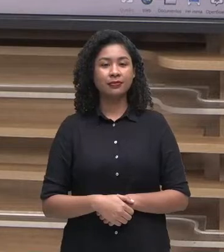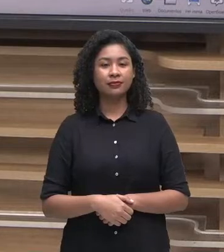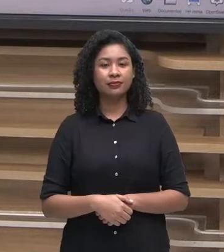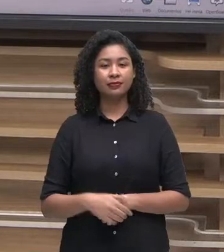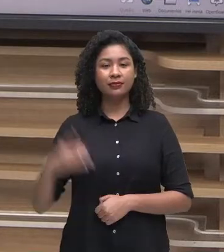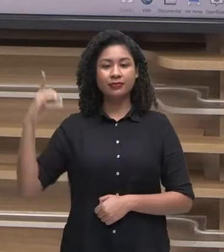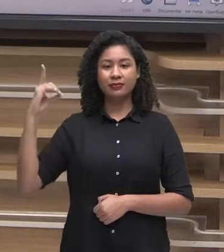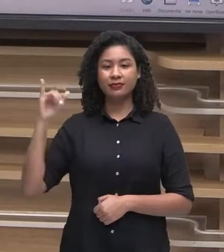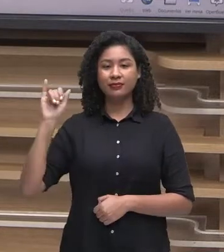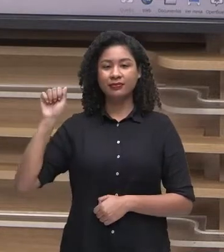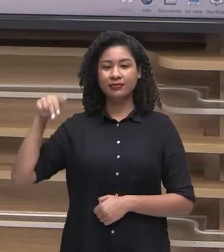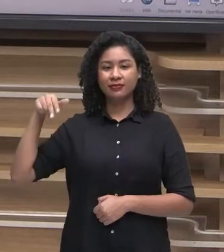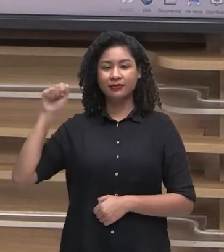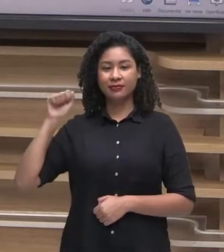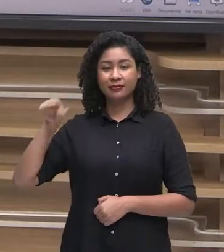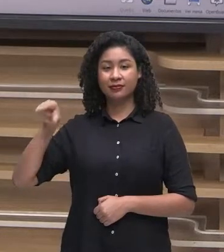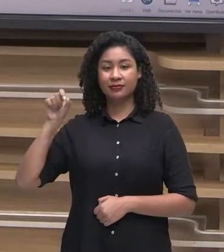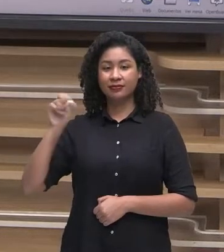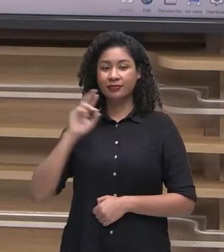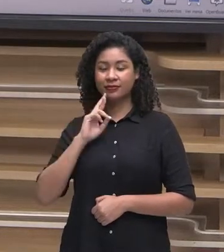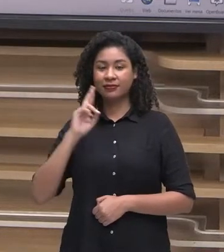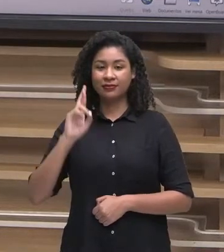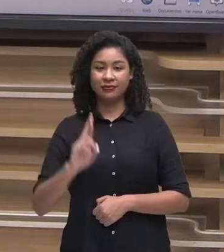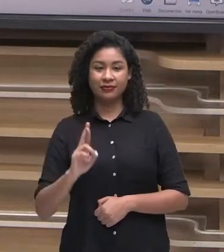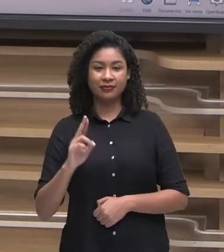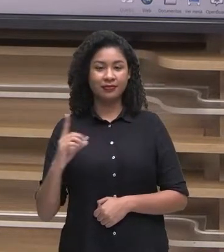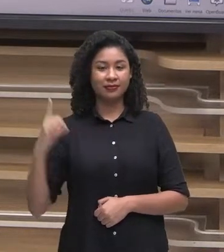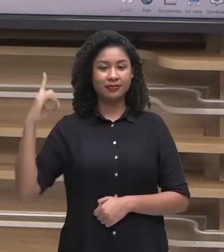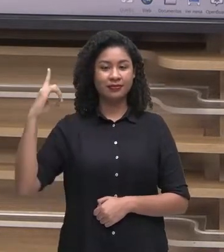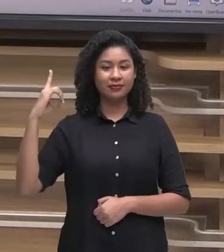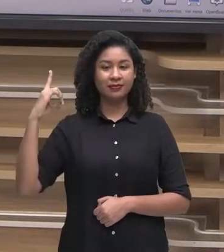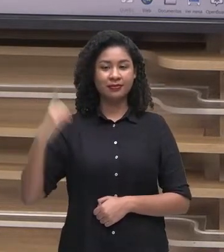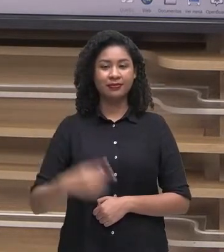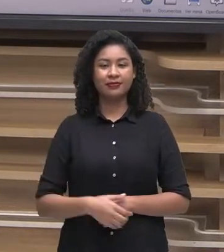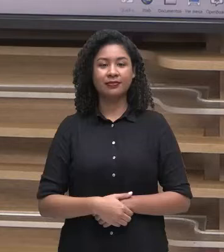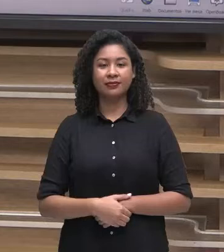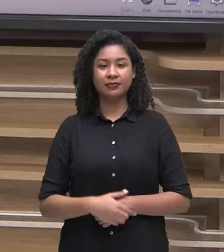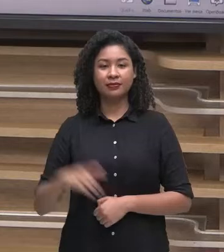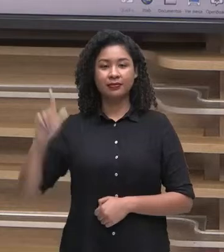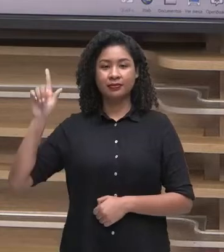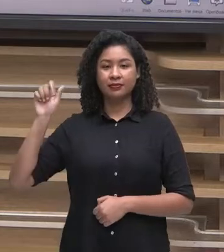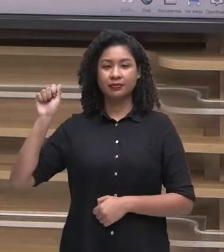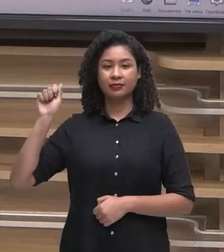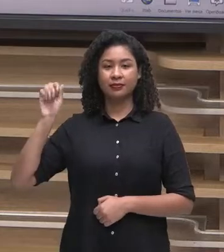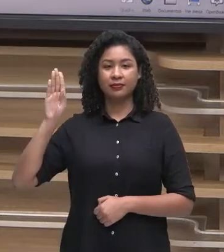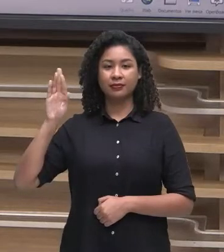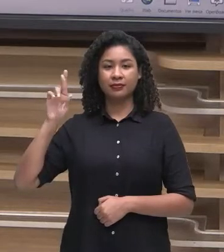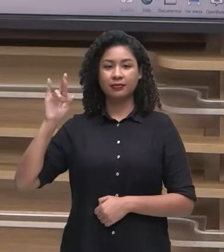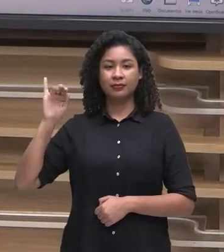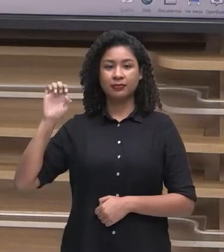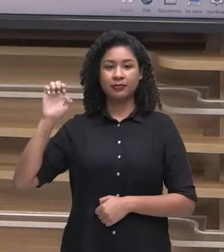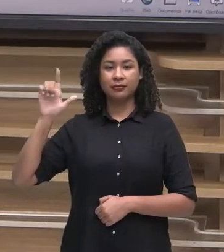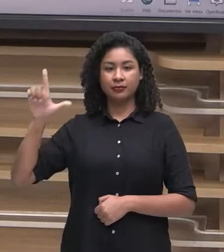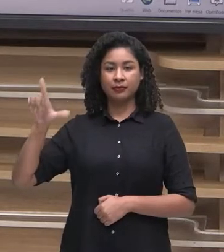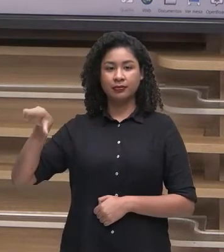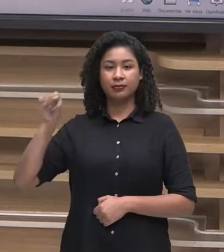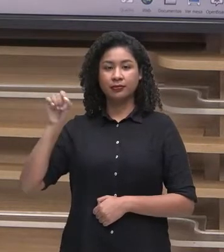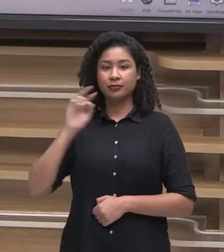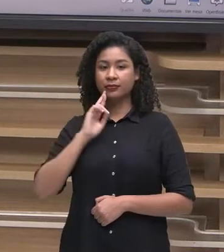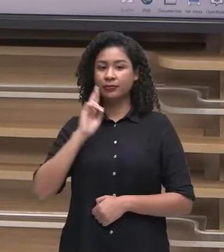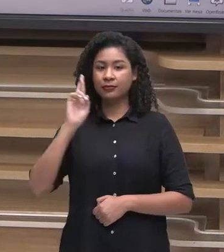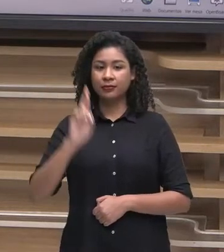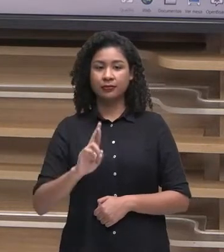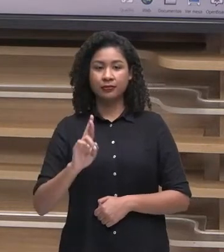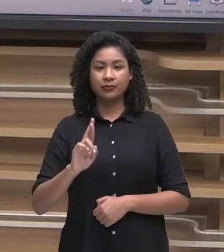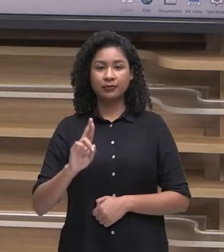A Diana enviou que a resposta correta é a letra D. O Gabriel enviou que a resposta correta é apenas a